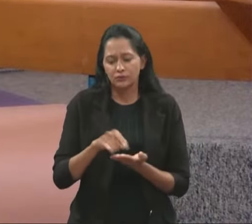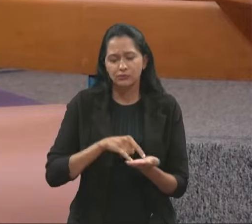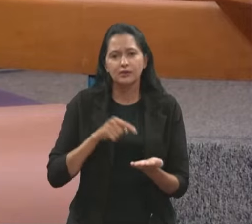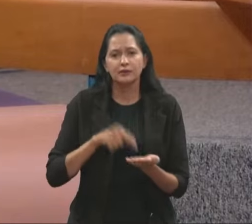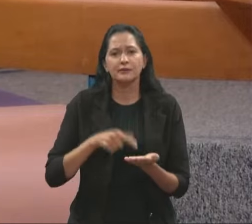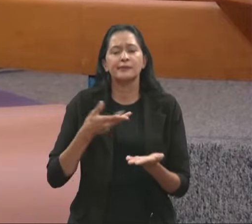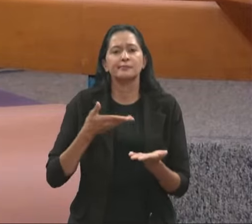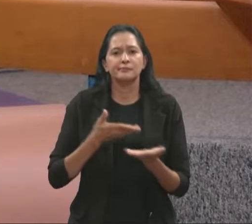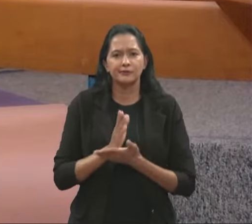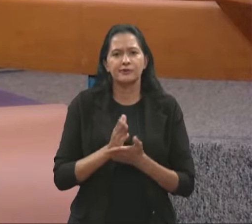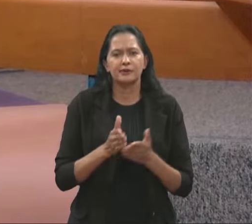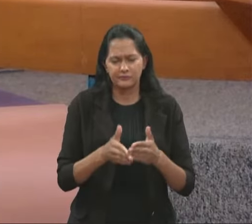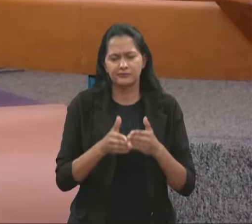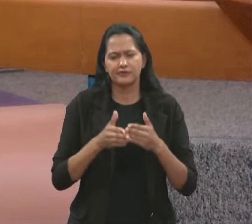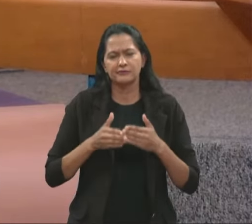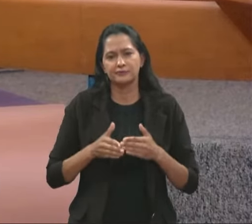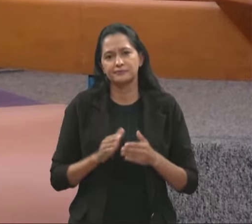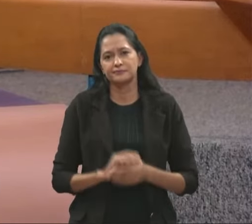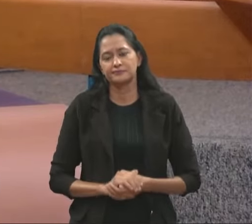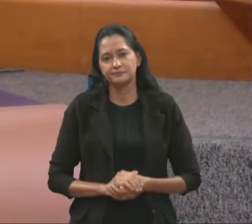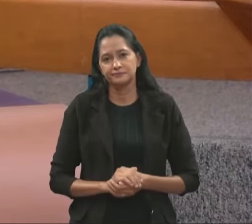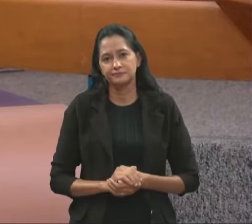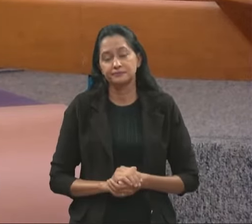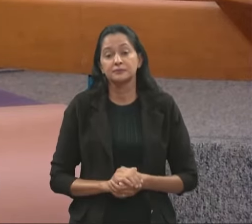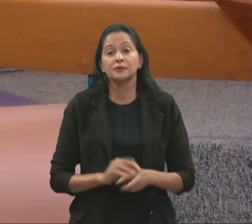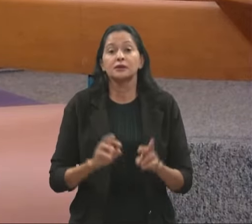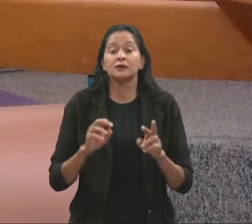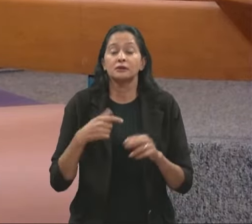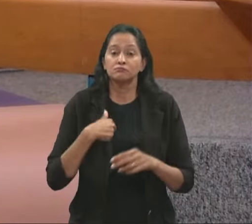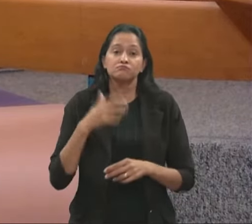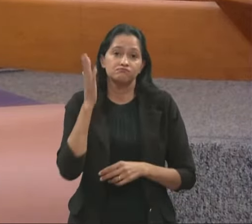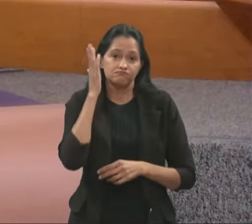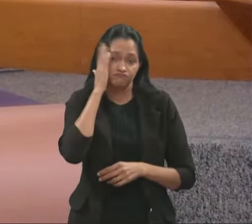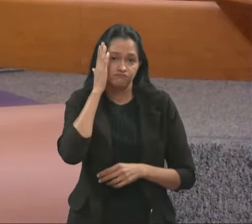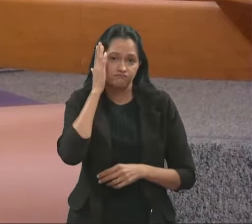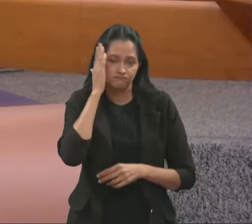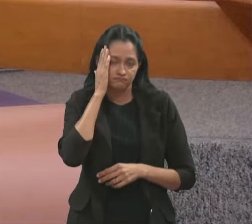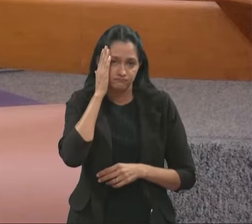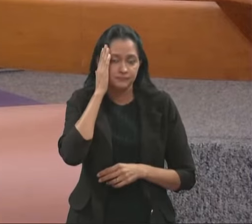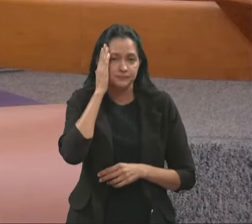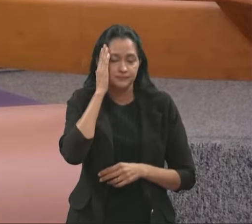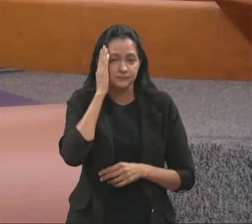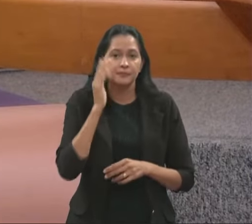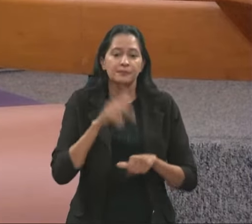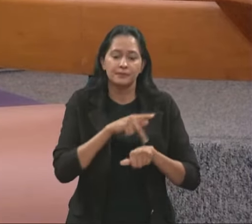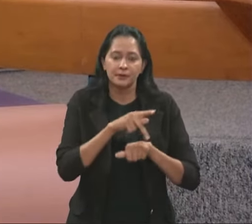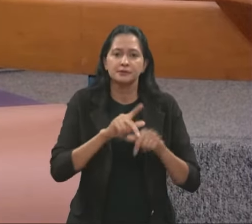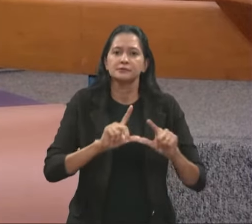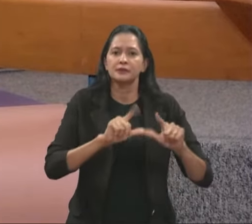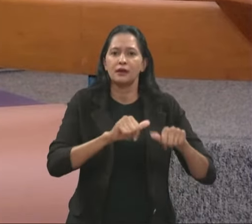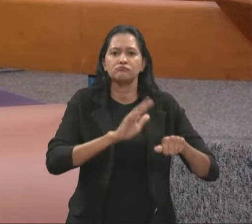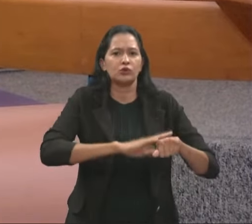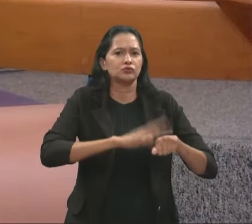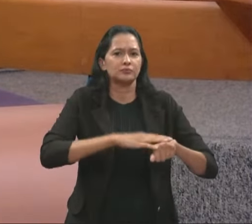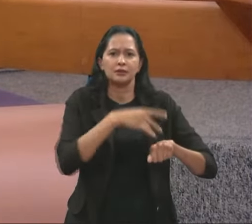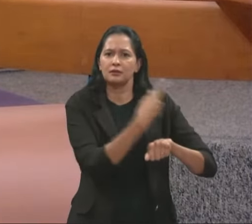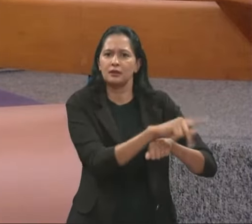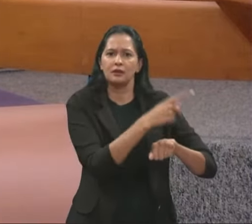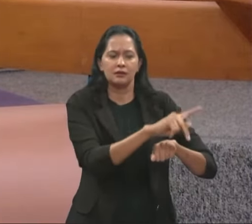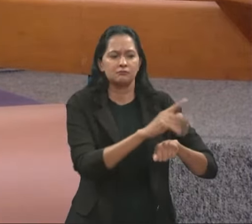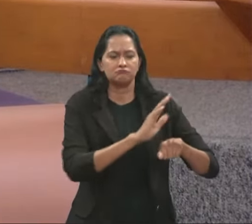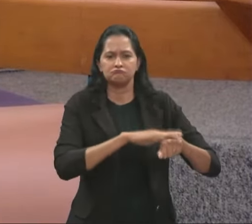por vossas excelências. Eu entendo, senhor presidente, que o Estado de Israel é soberano. E